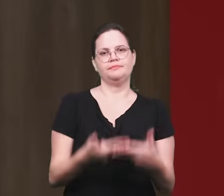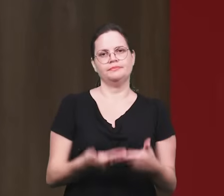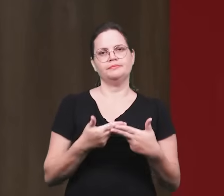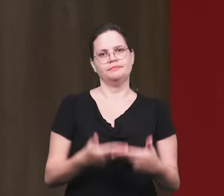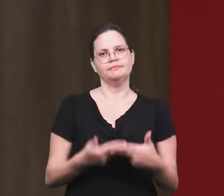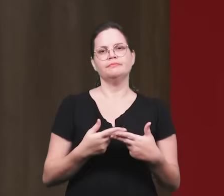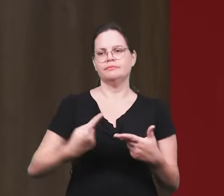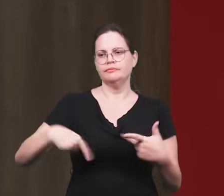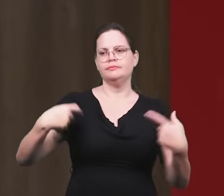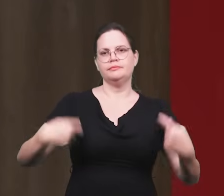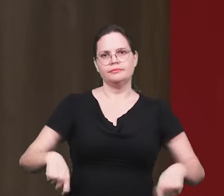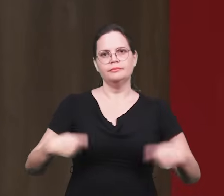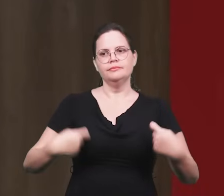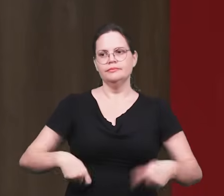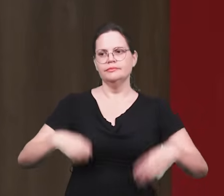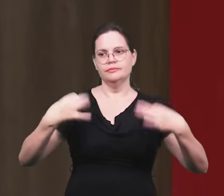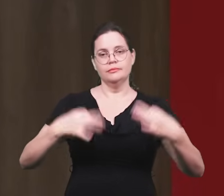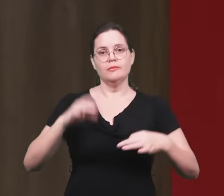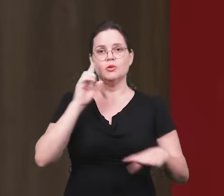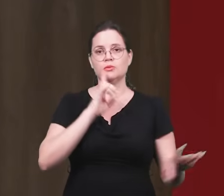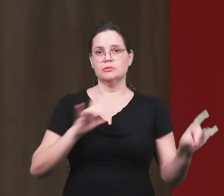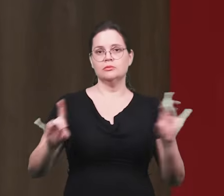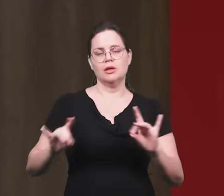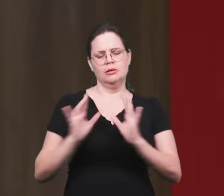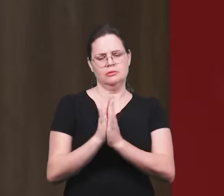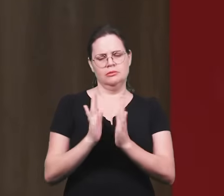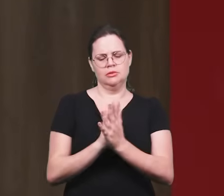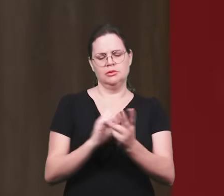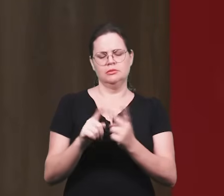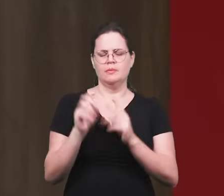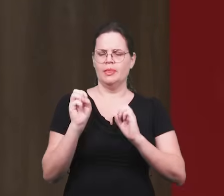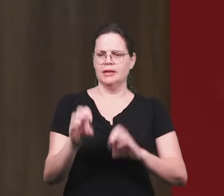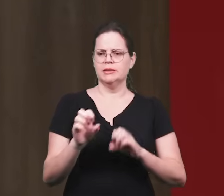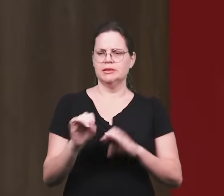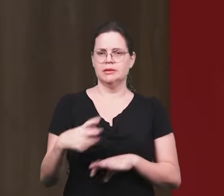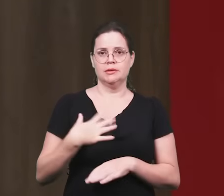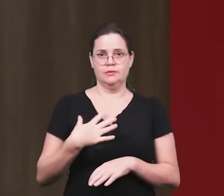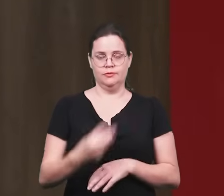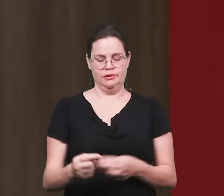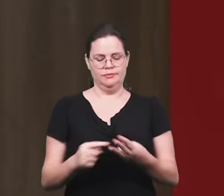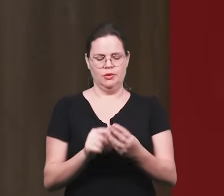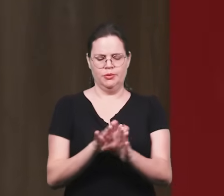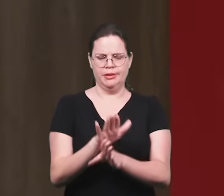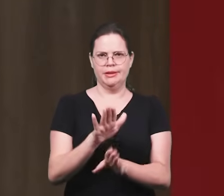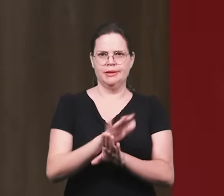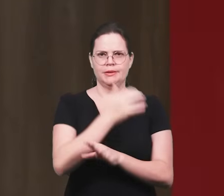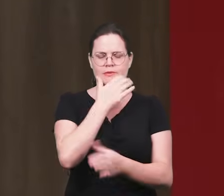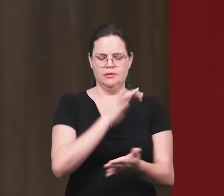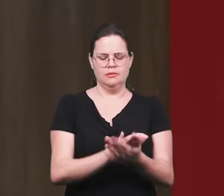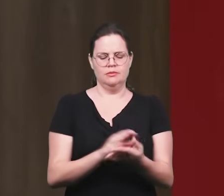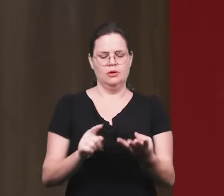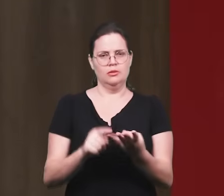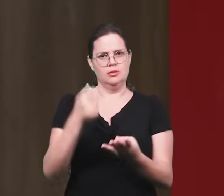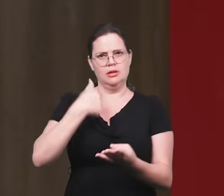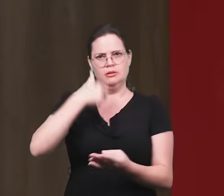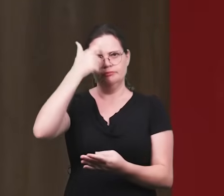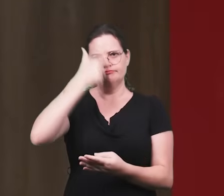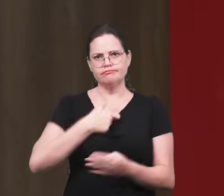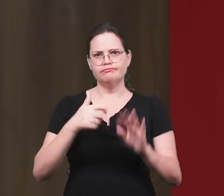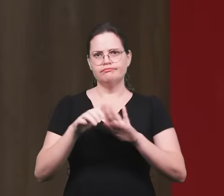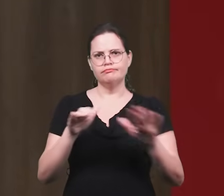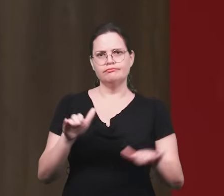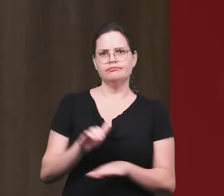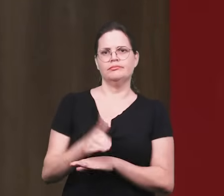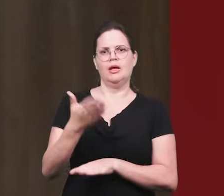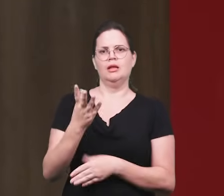que nós fazemos como servas todos os dias, orando, ensinando os filhos, orientando o marido, sendo sujeitas em sujeição dentro